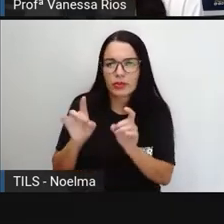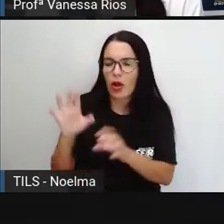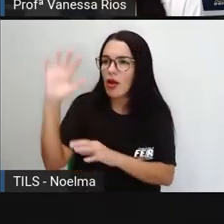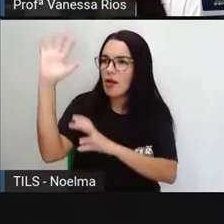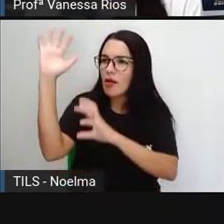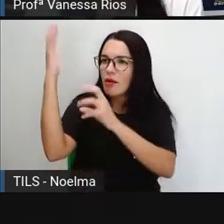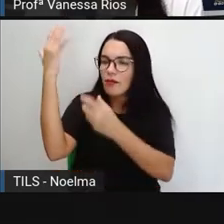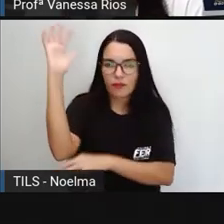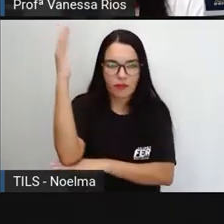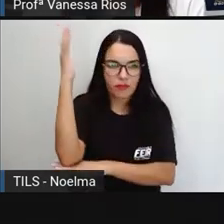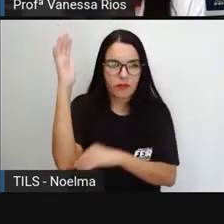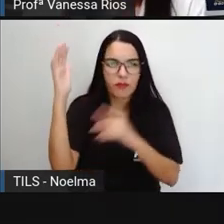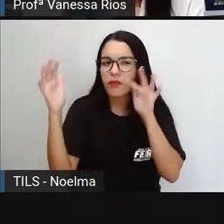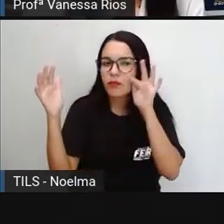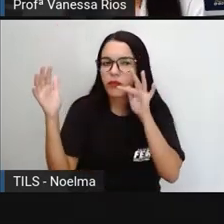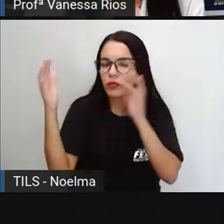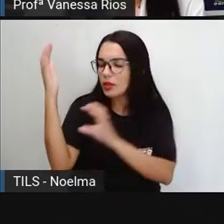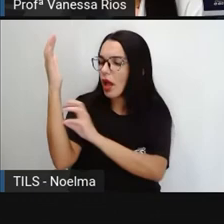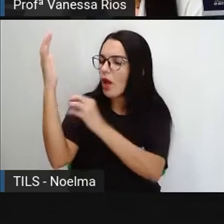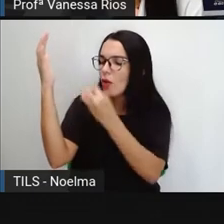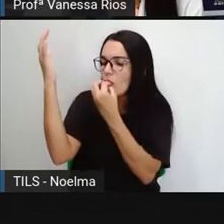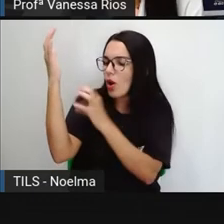para o sedentarismo.